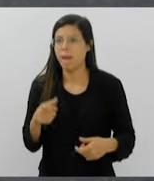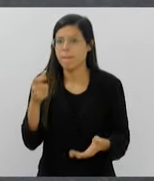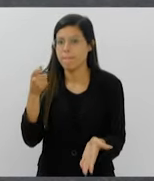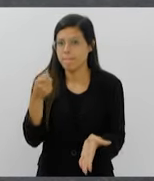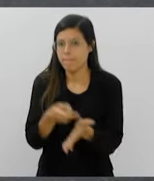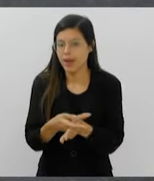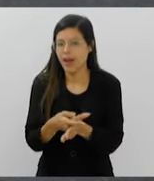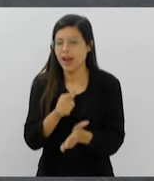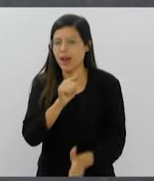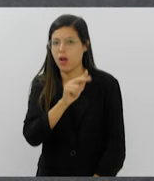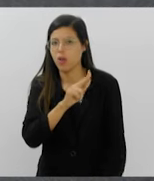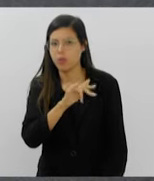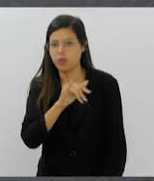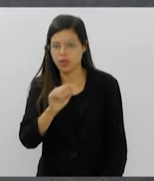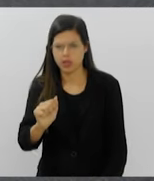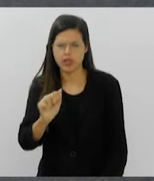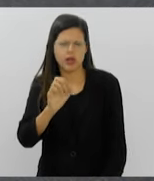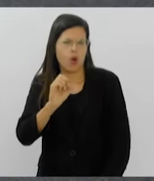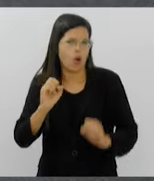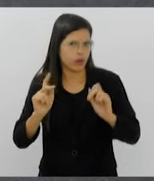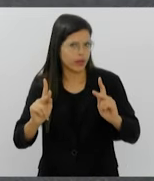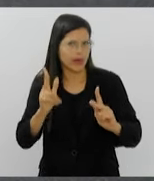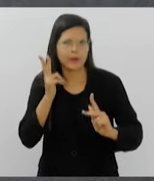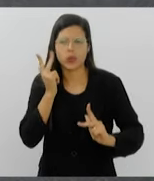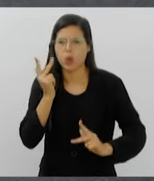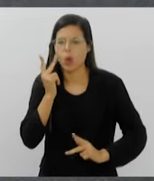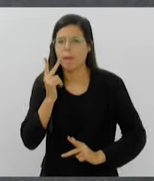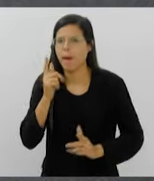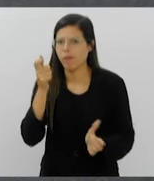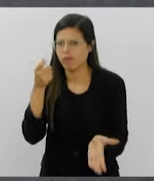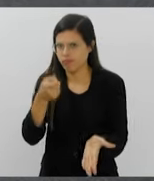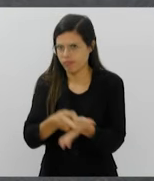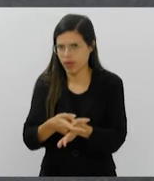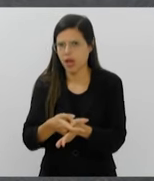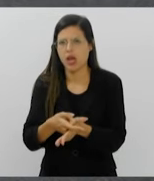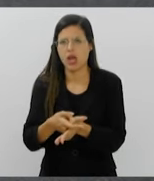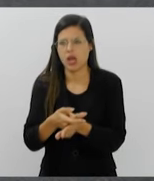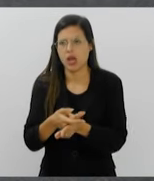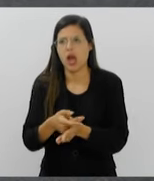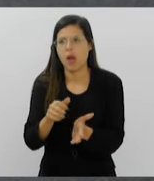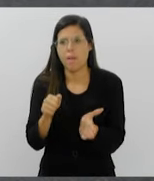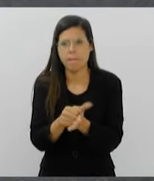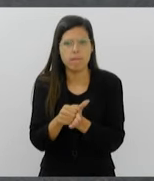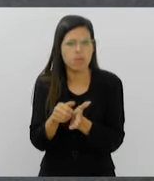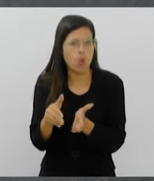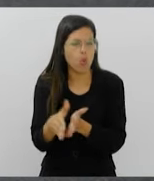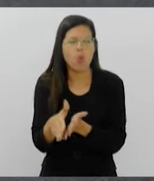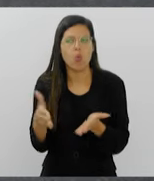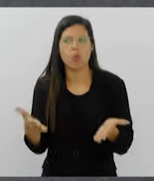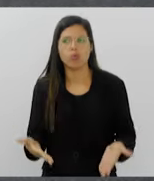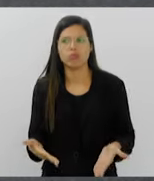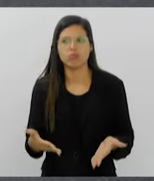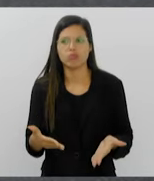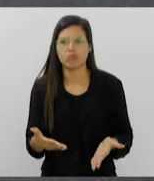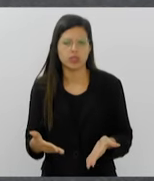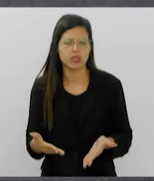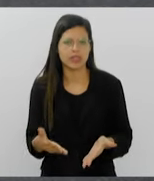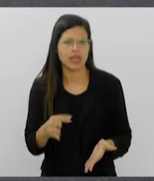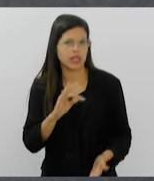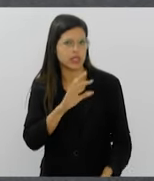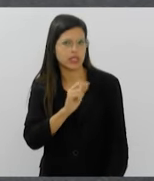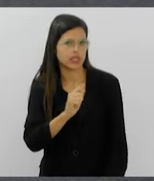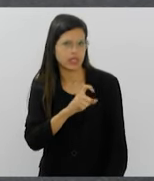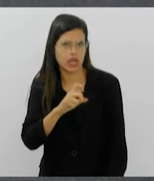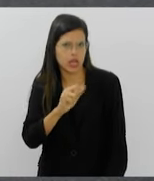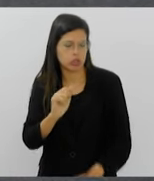de uma guia, até aí, normal. Uma guia para se pagar lá a multa, a taxa de alguma